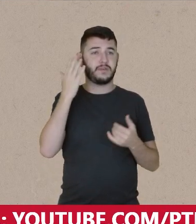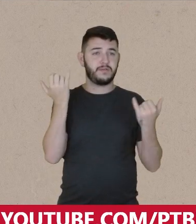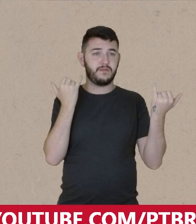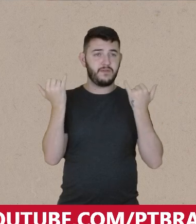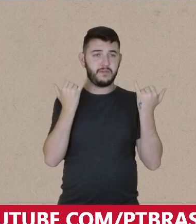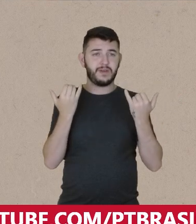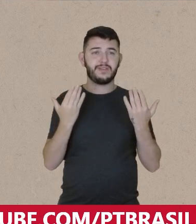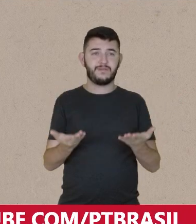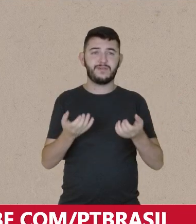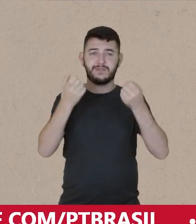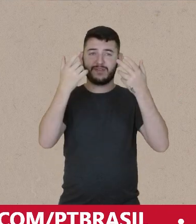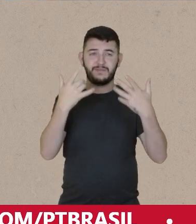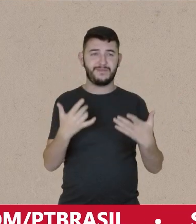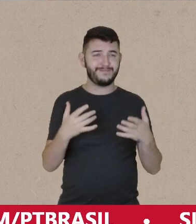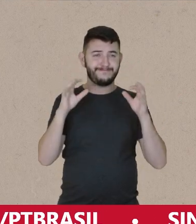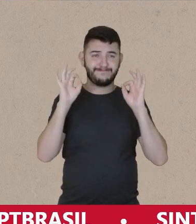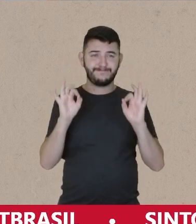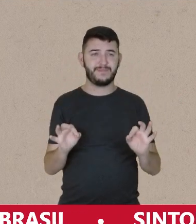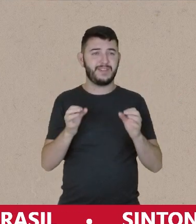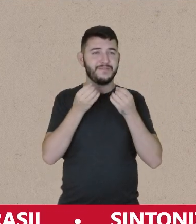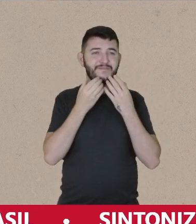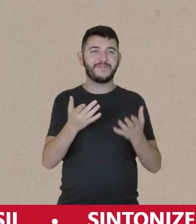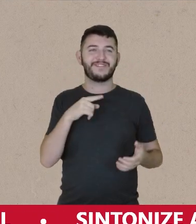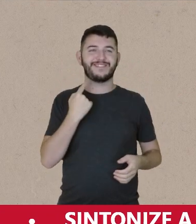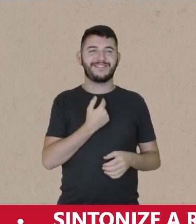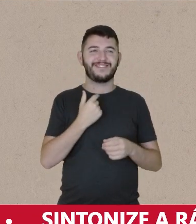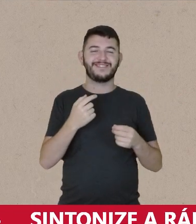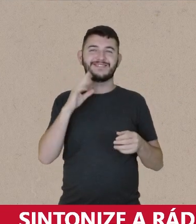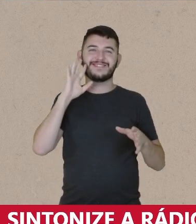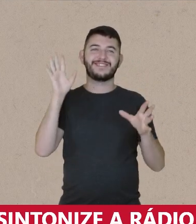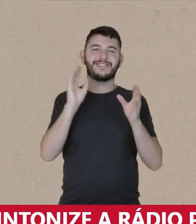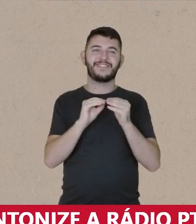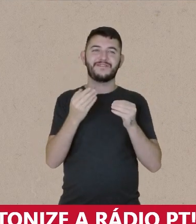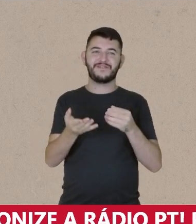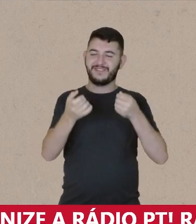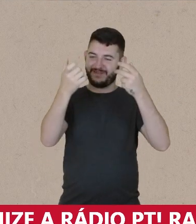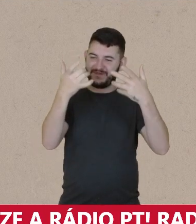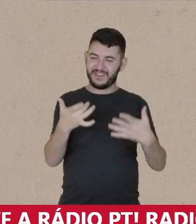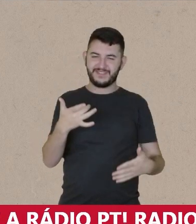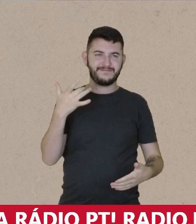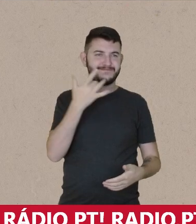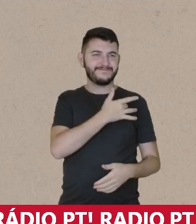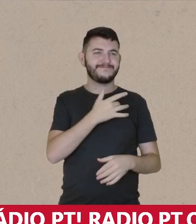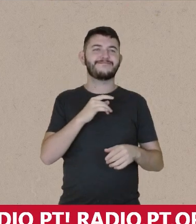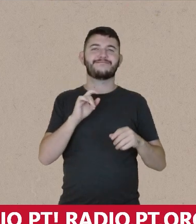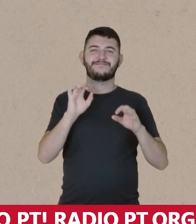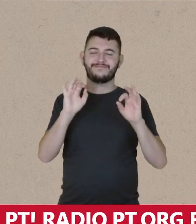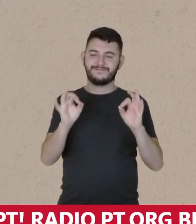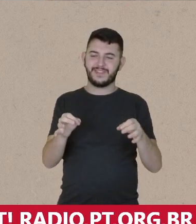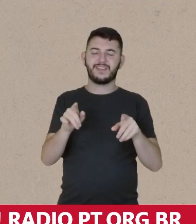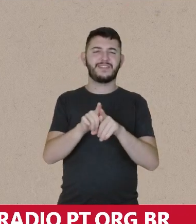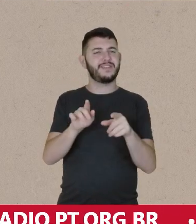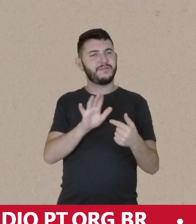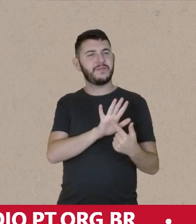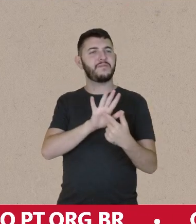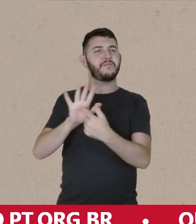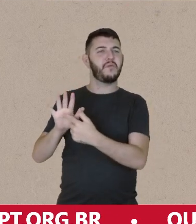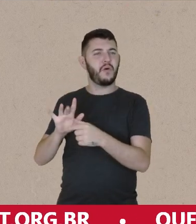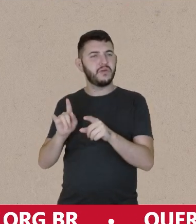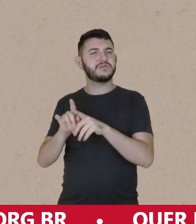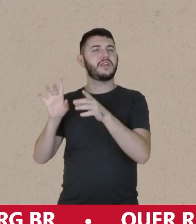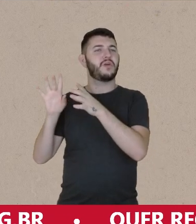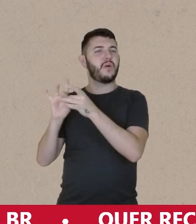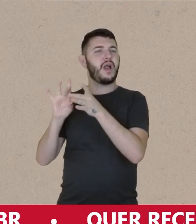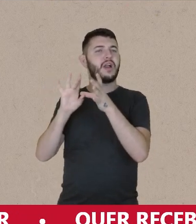que você traz, sempre é muito bom te ouvir pela lucidez do que você coloca e pelas conexões que você faz,